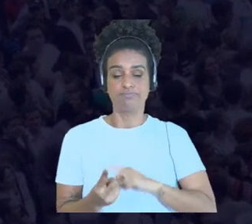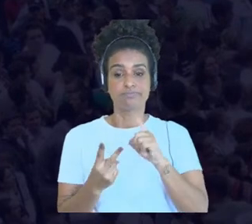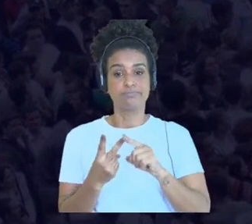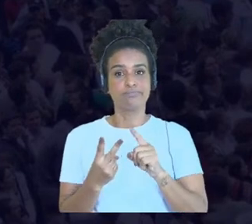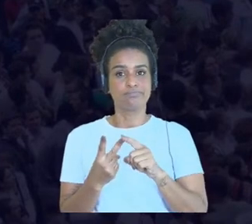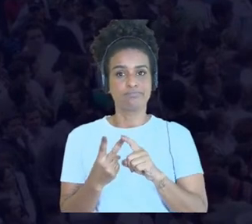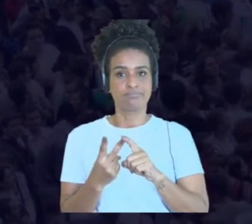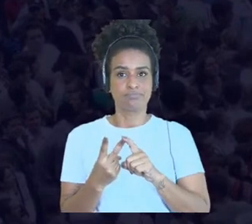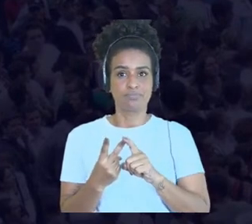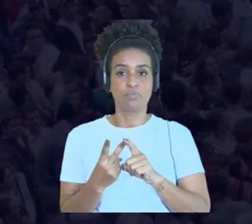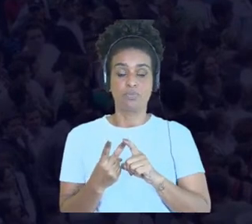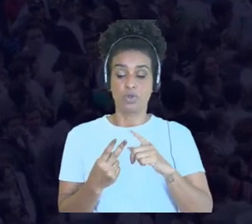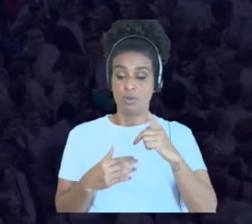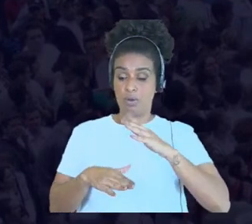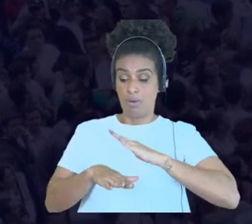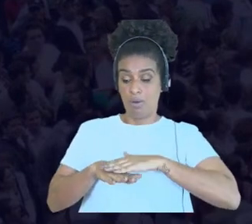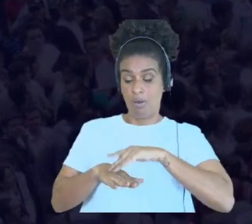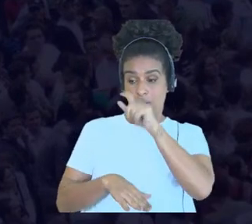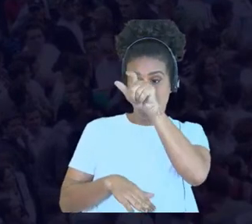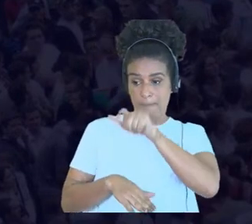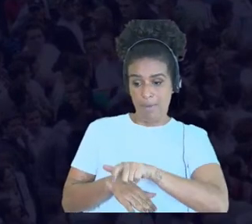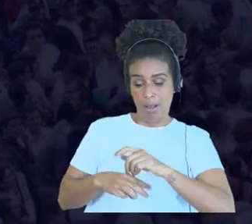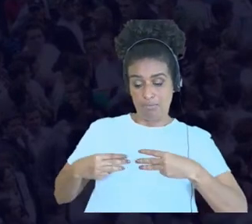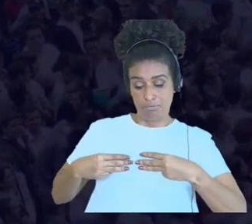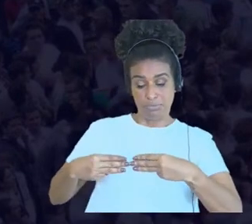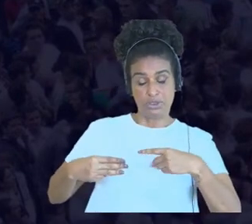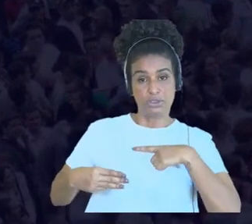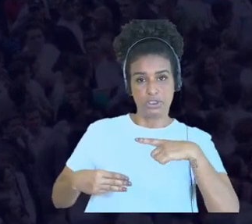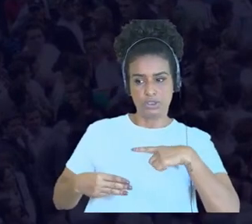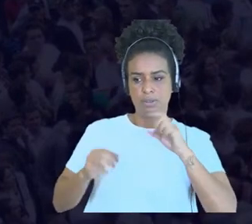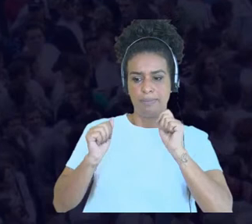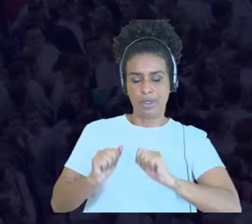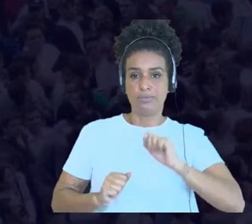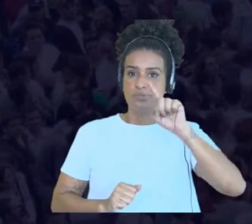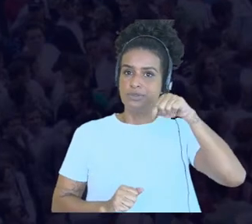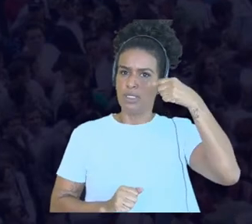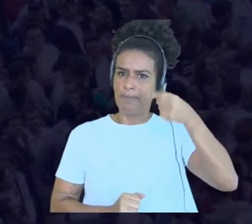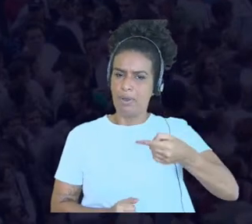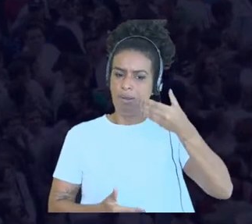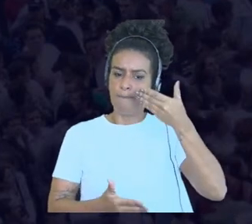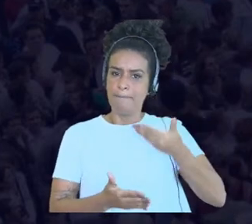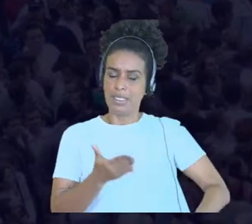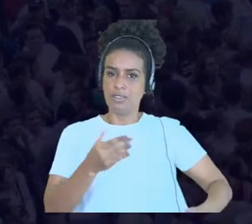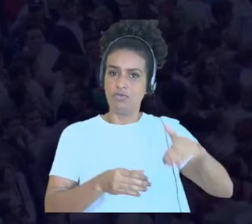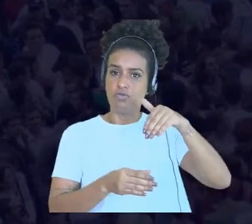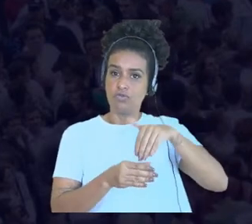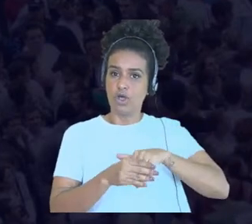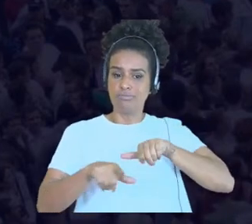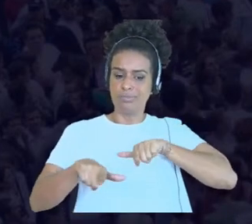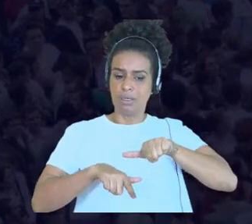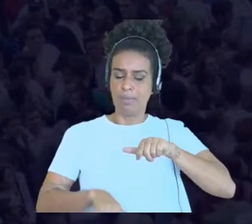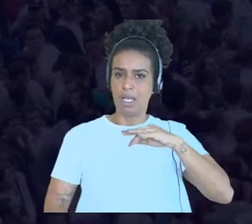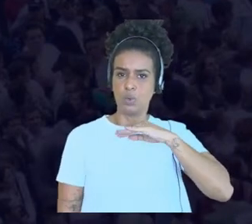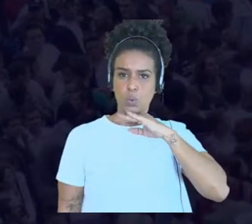também o próprio ministro, que pode sofrer depois nas urnas por um trabalho mal